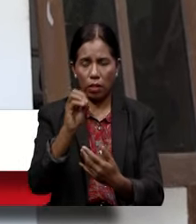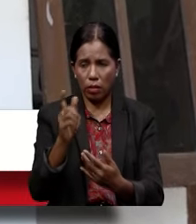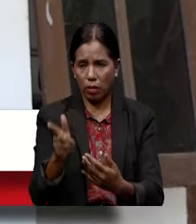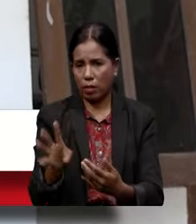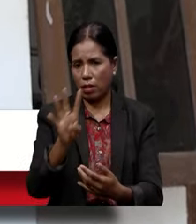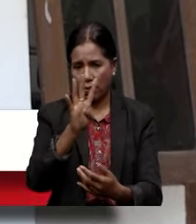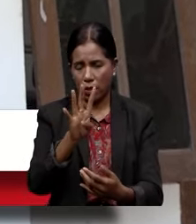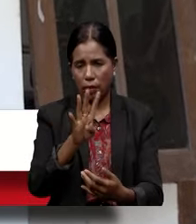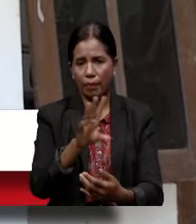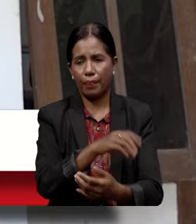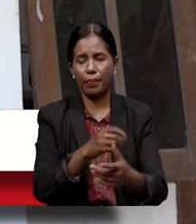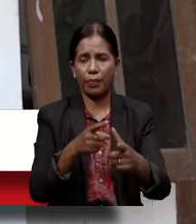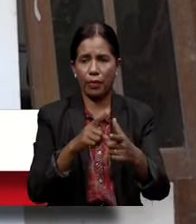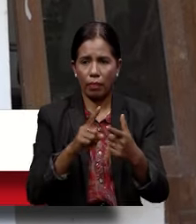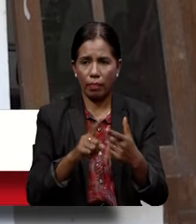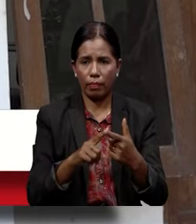2024, né, bem,